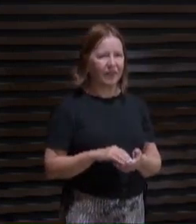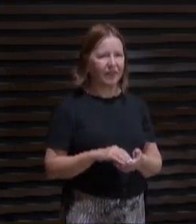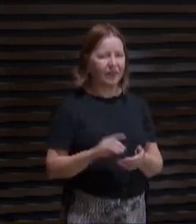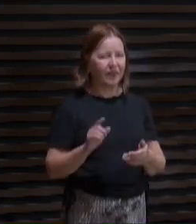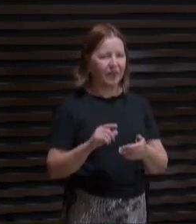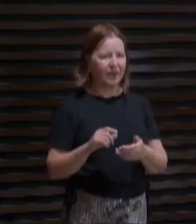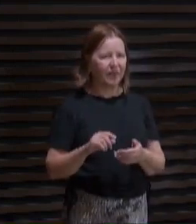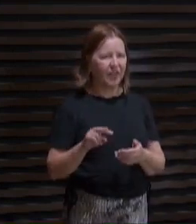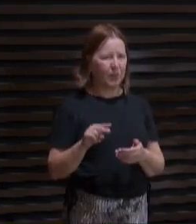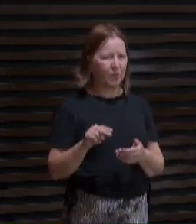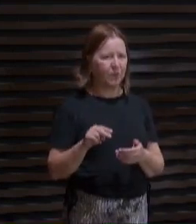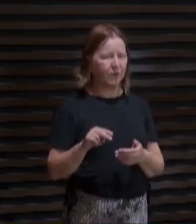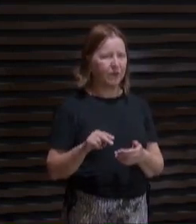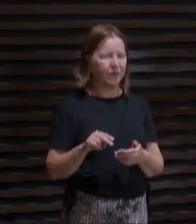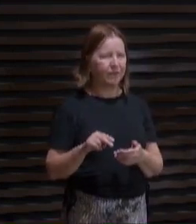passarinho que